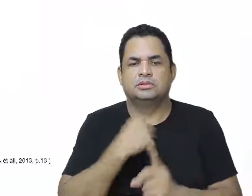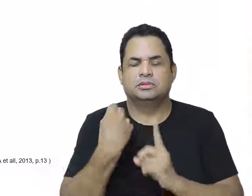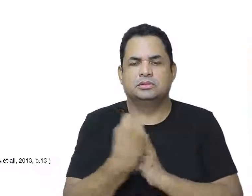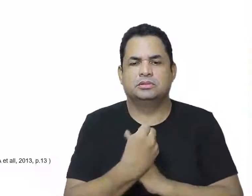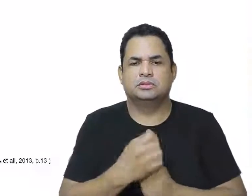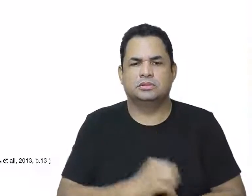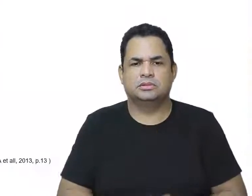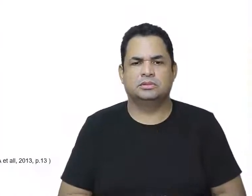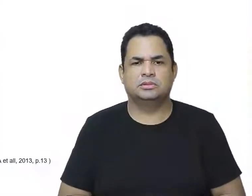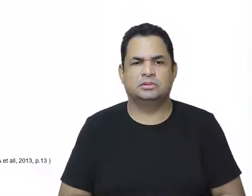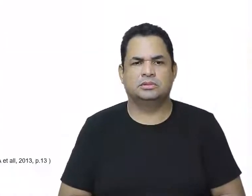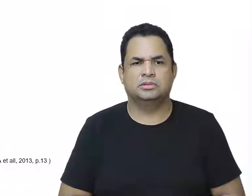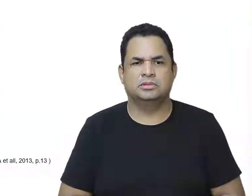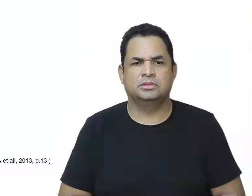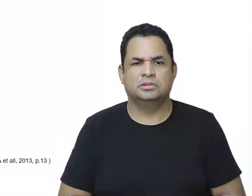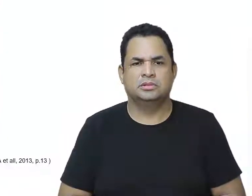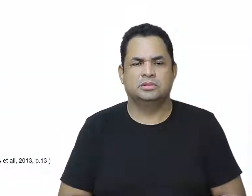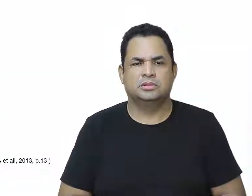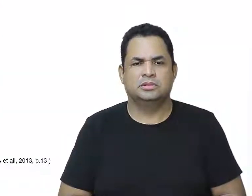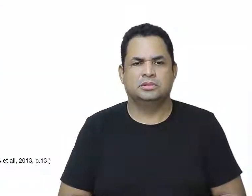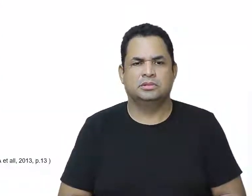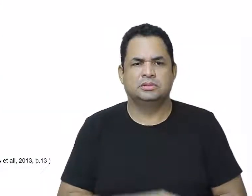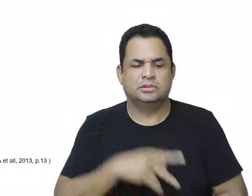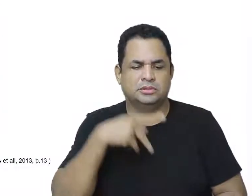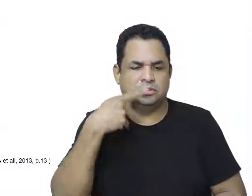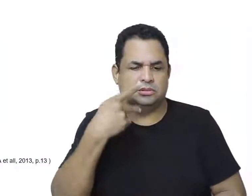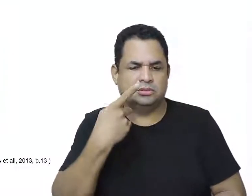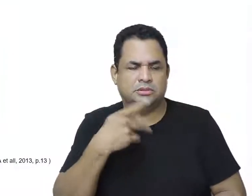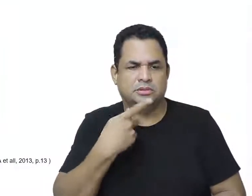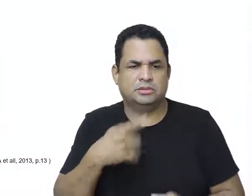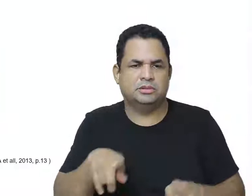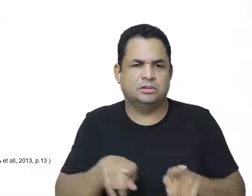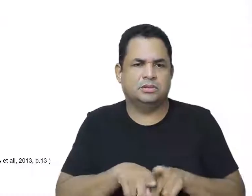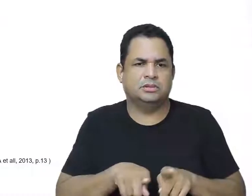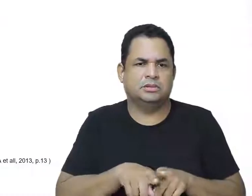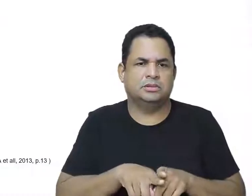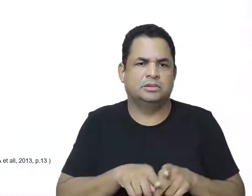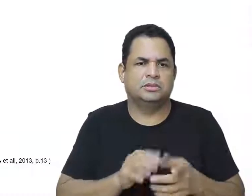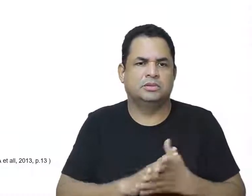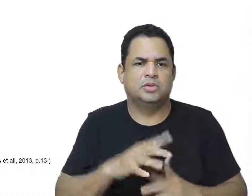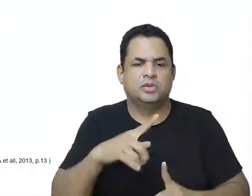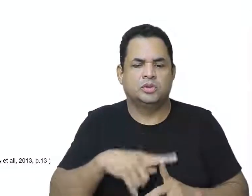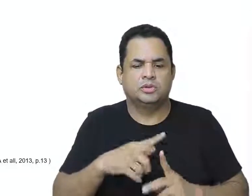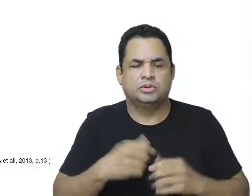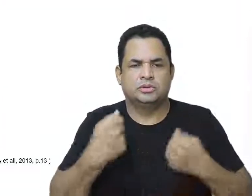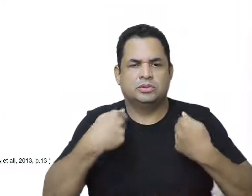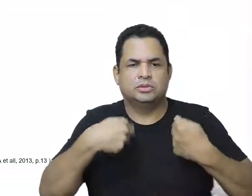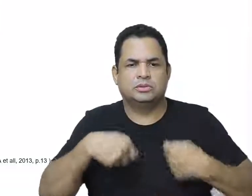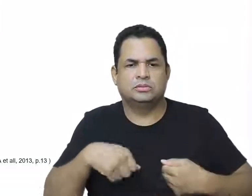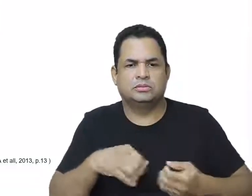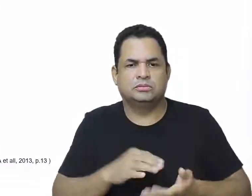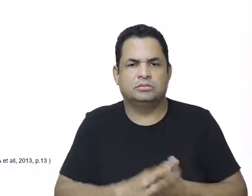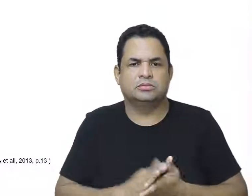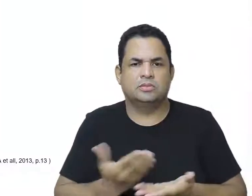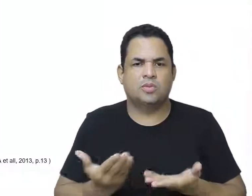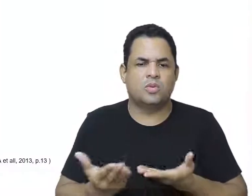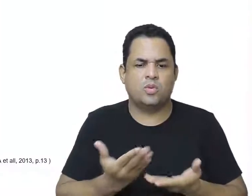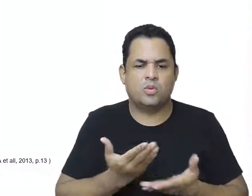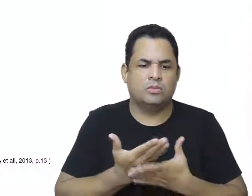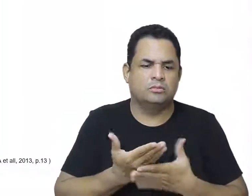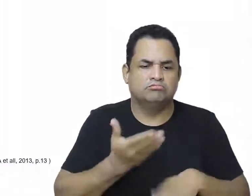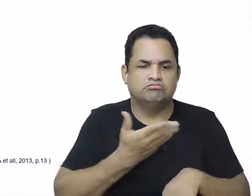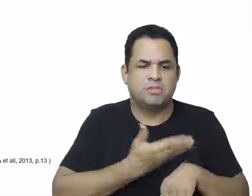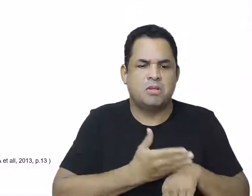é? Aí eu falei para vocês também sobre os tipos de poder, formas de exercer esse